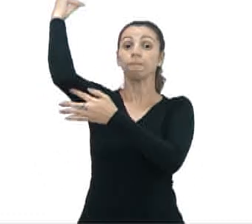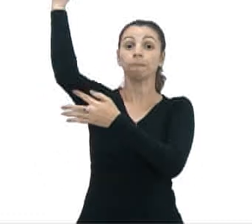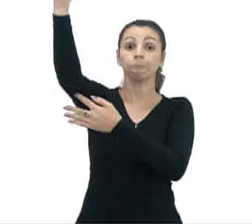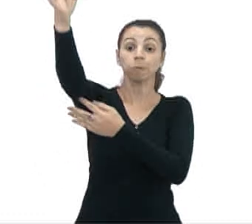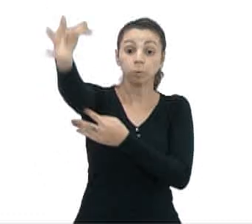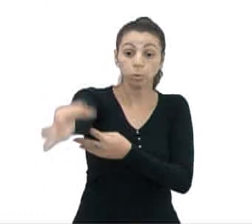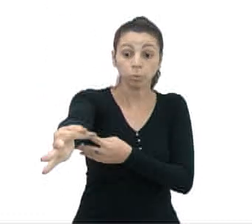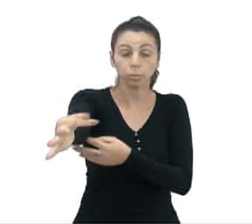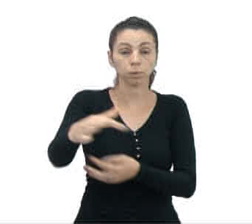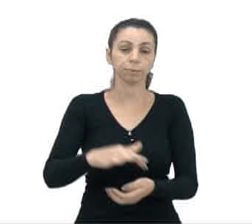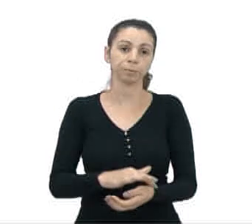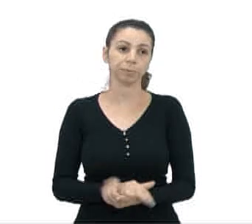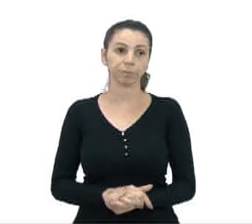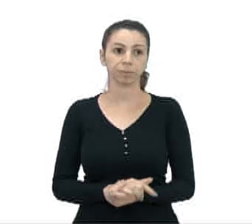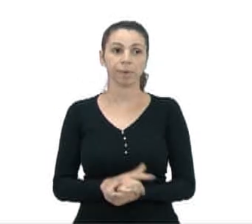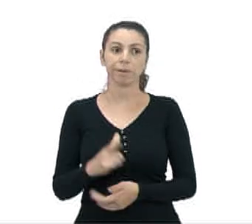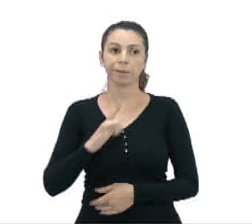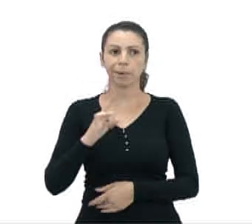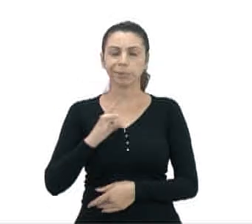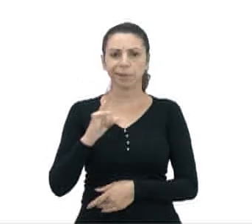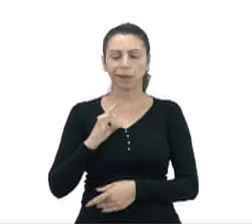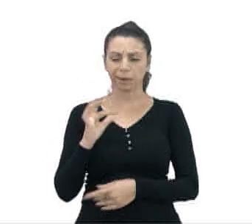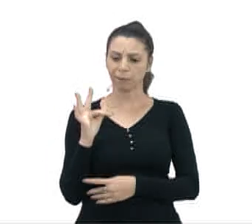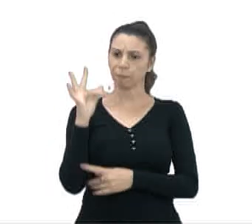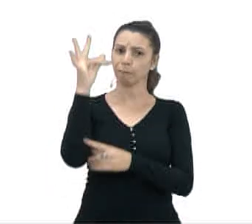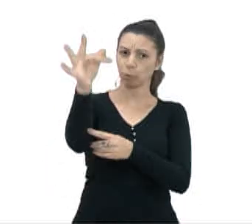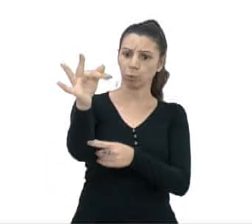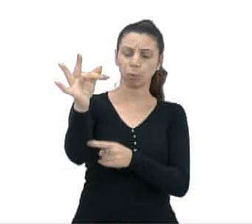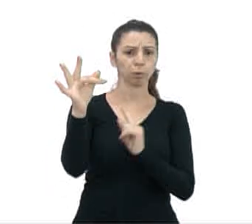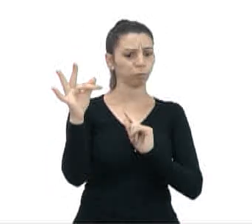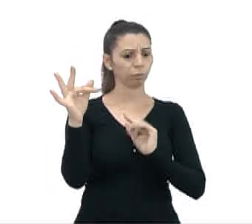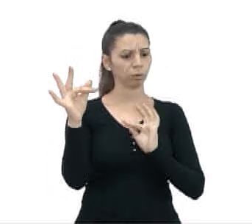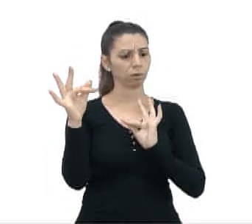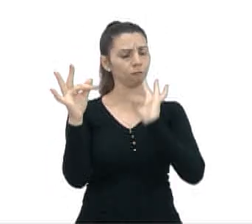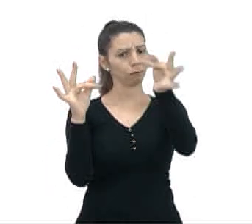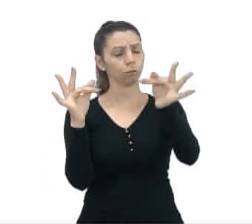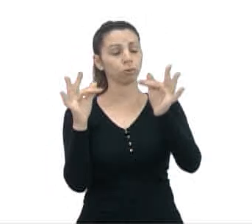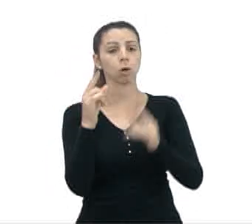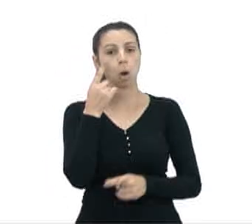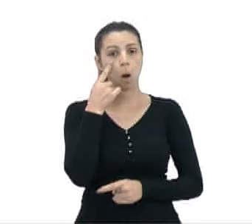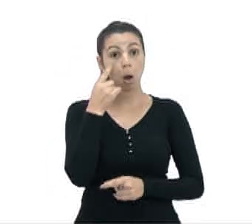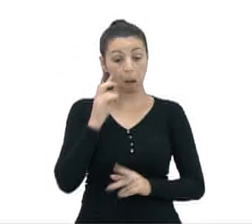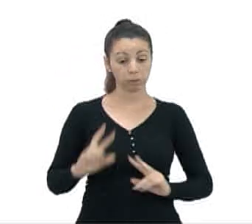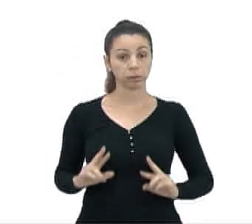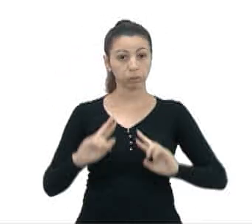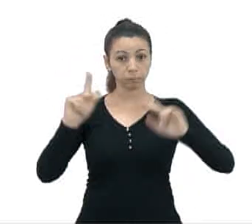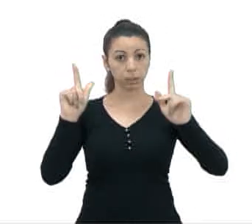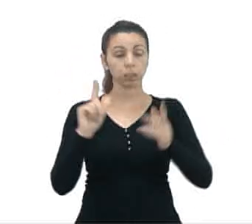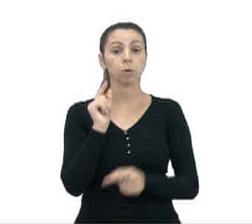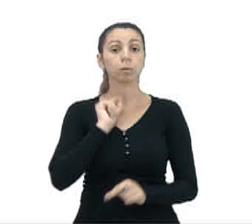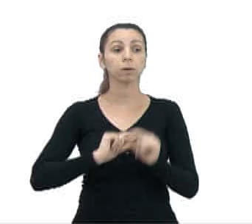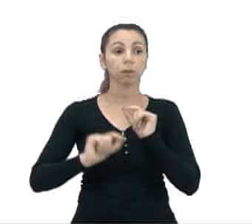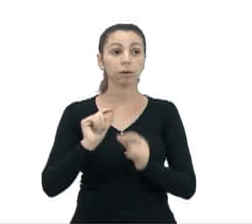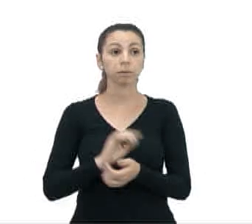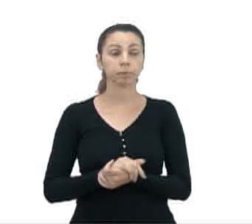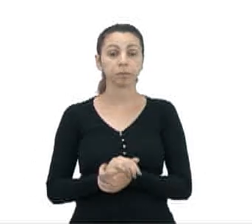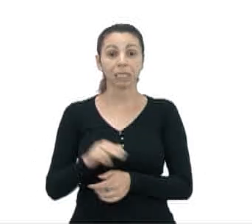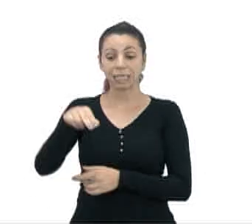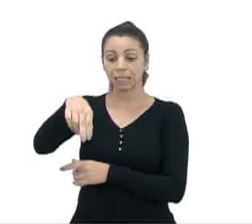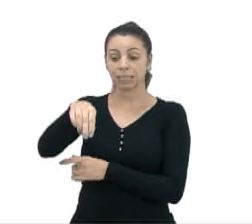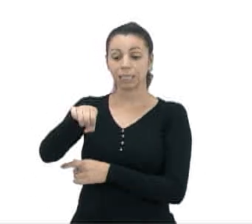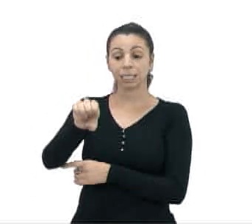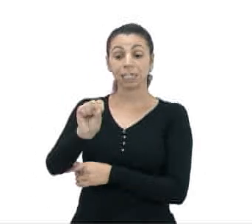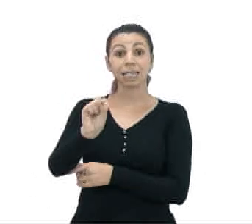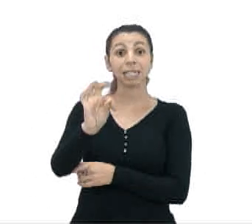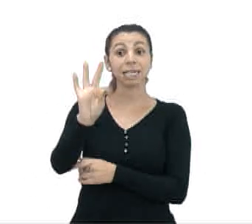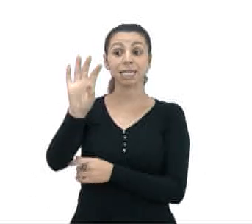assim, professora? Aqui tem futuro e aqui tem futuro. Veja, há diferença, certo? Esse neste